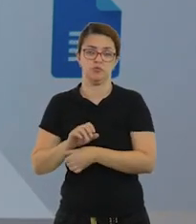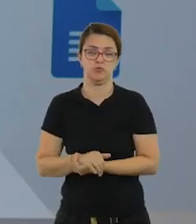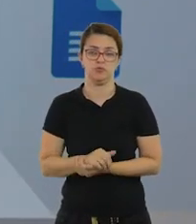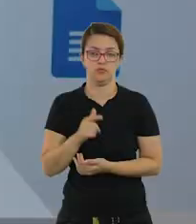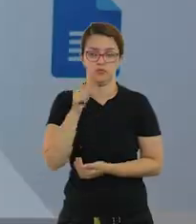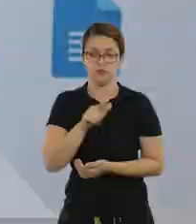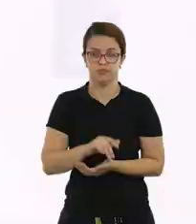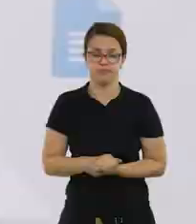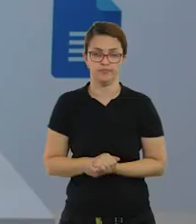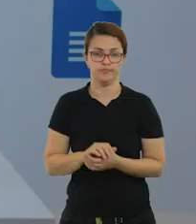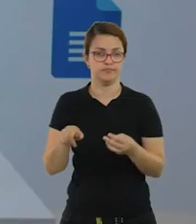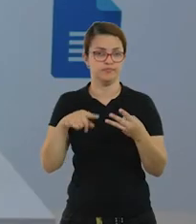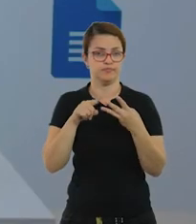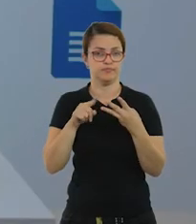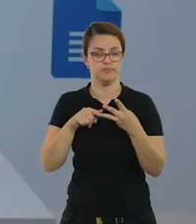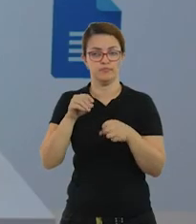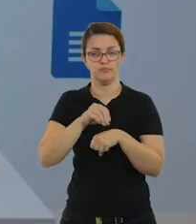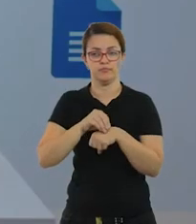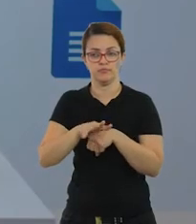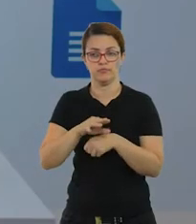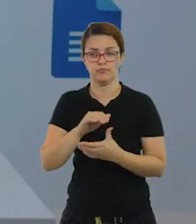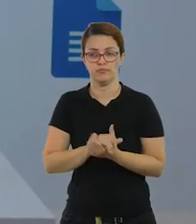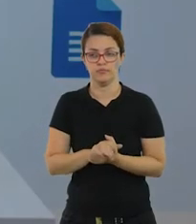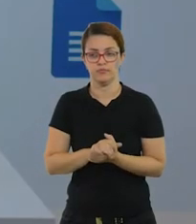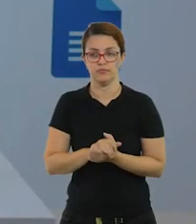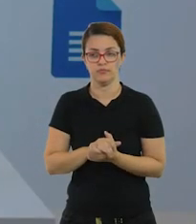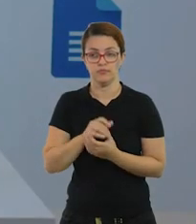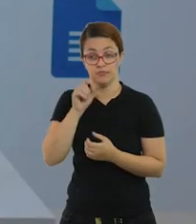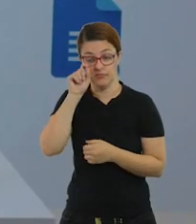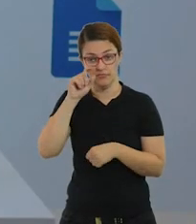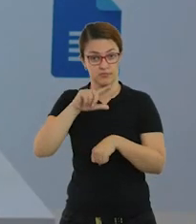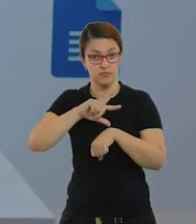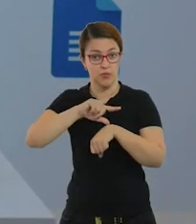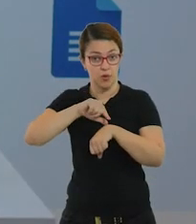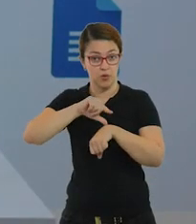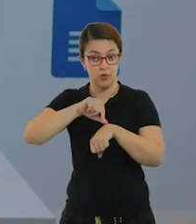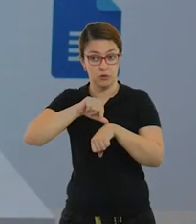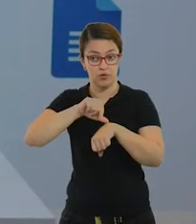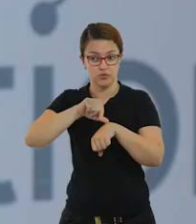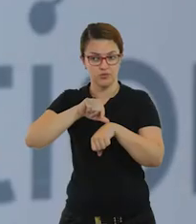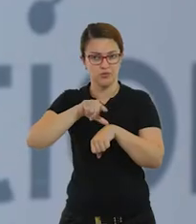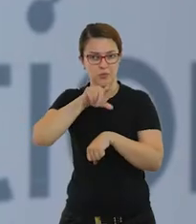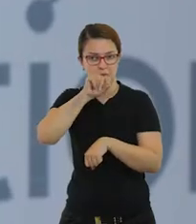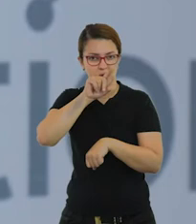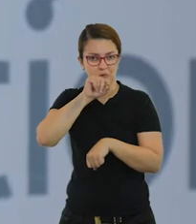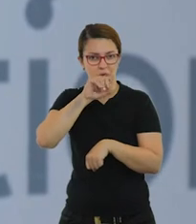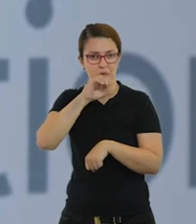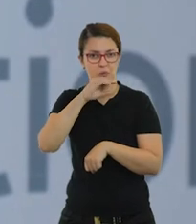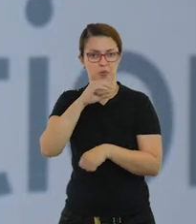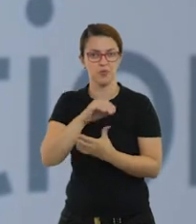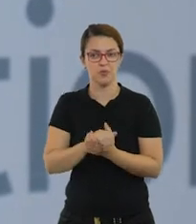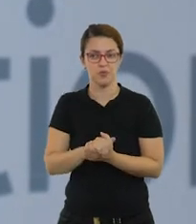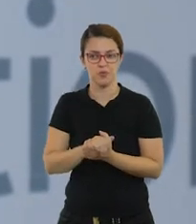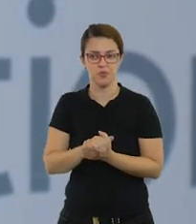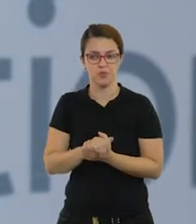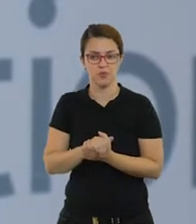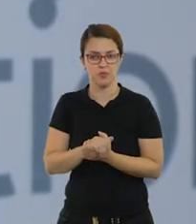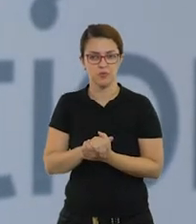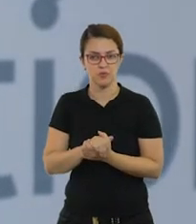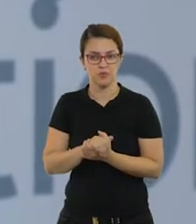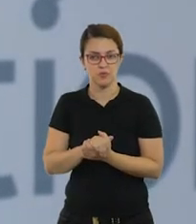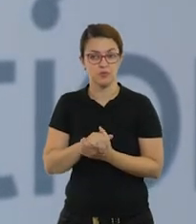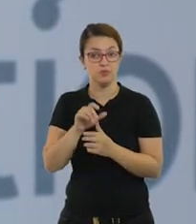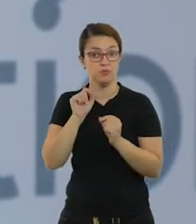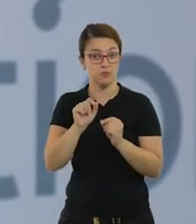aproximadamente. E a nossa terceira sugestão de atividade é a confecção de um reloginho cuco. Vocês já ouviram falar do reloginho